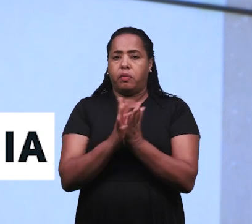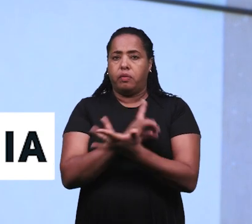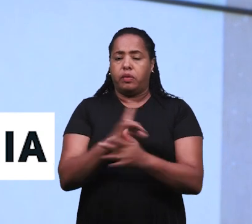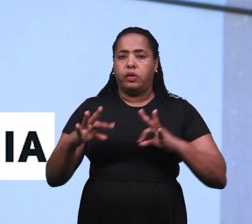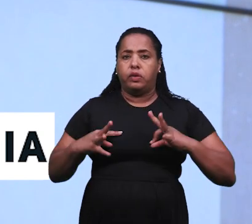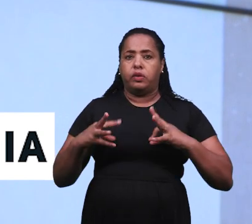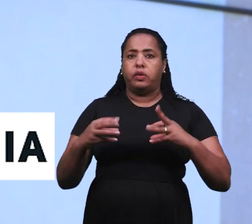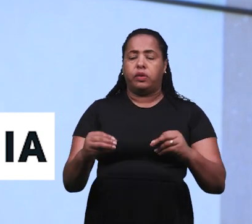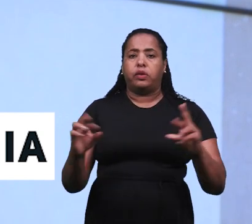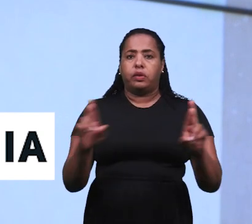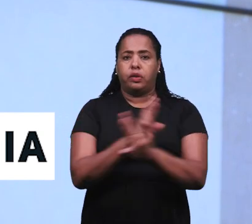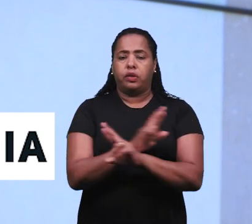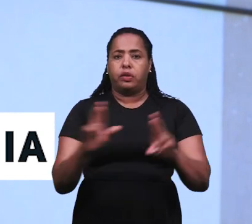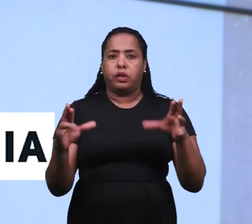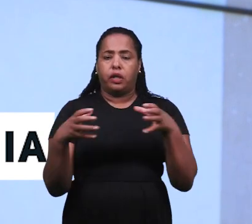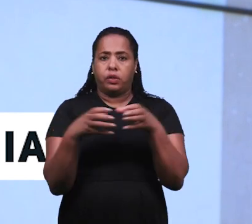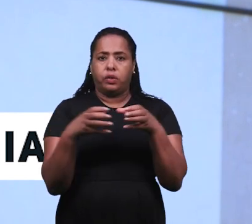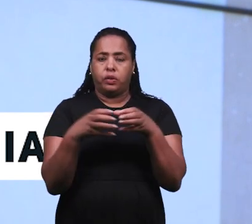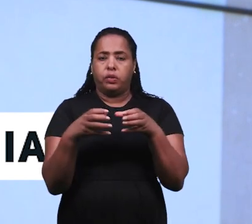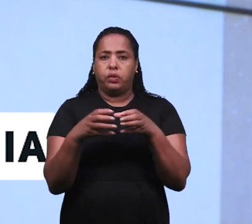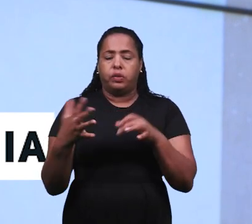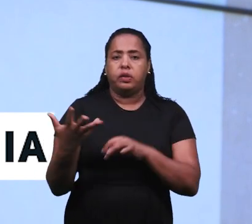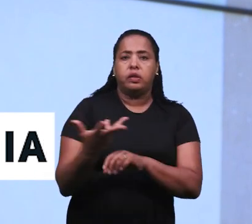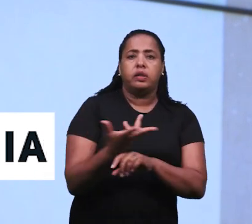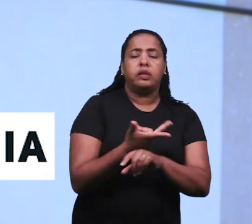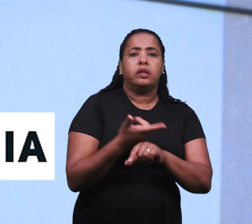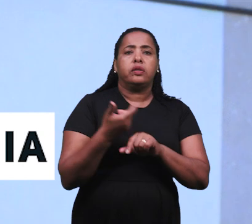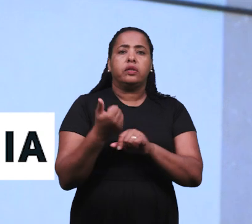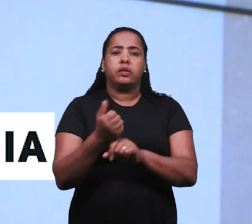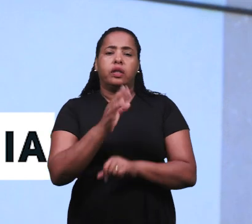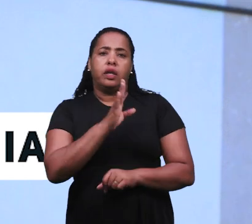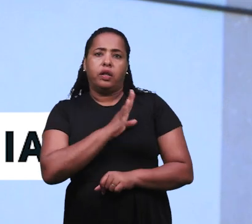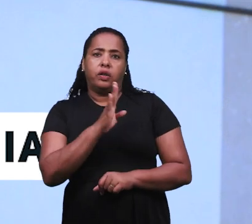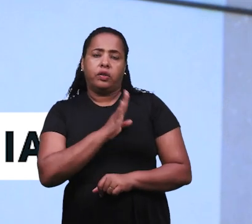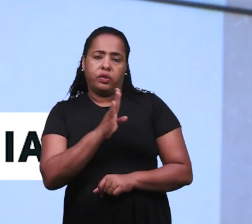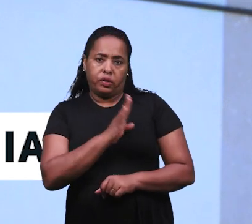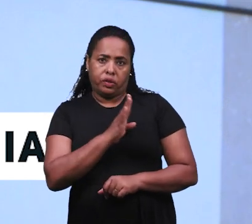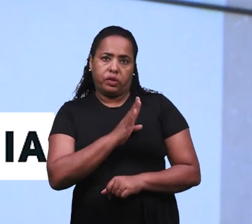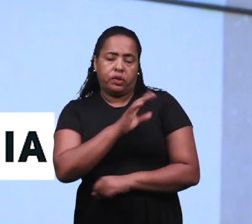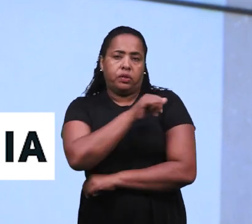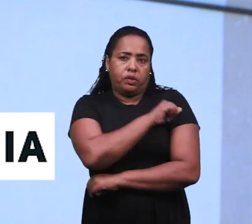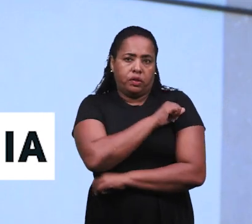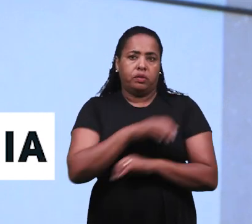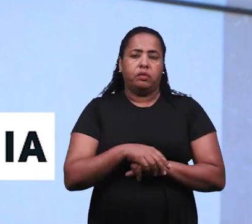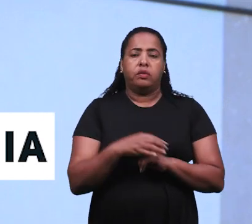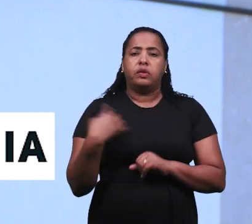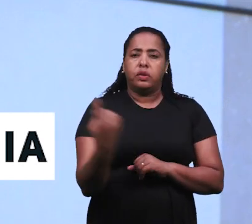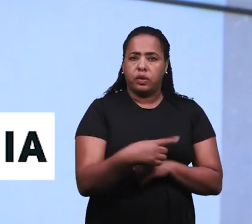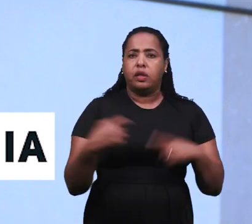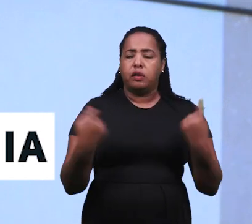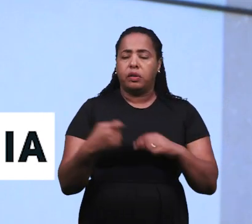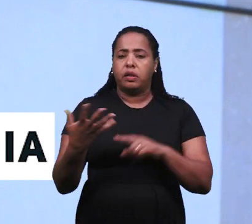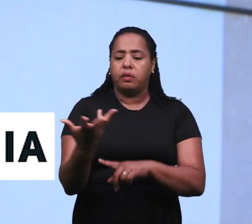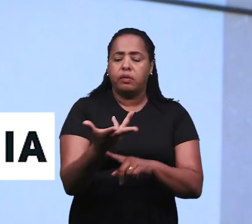grupo confessional é conquistar o coração do aluno. Muito bom. Nós precisamos conquistar o